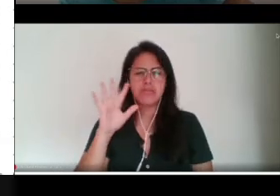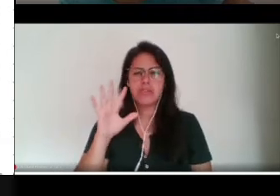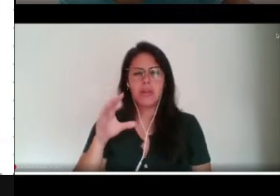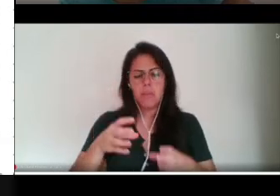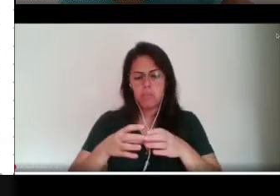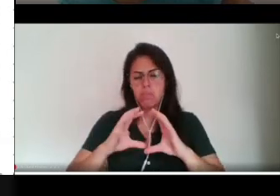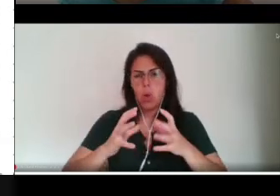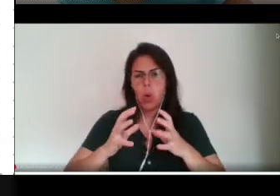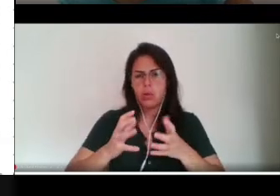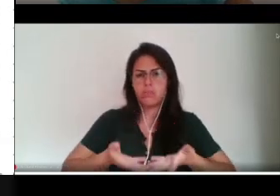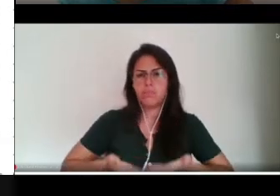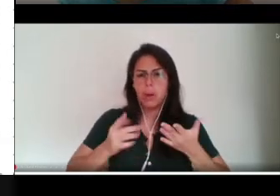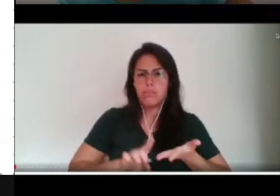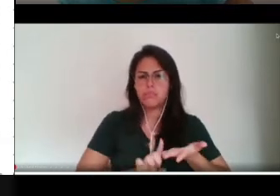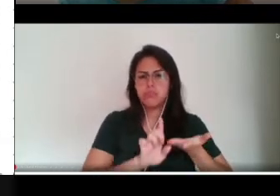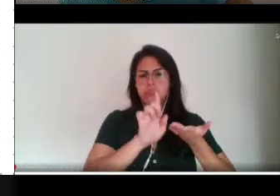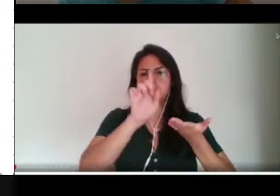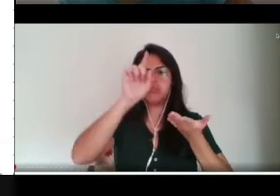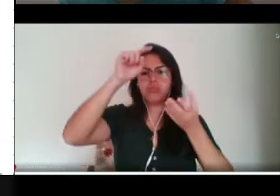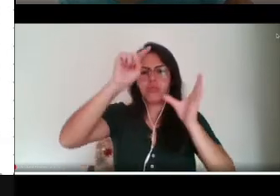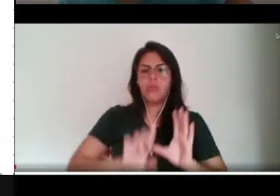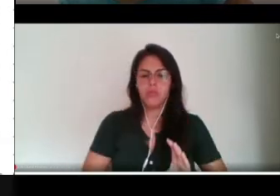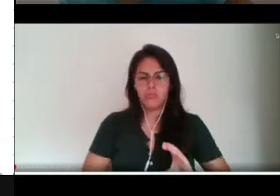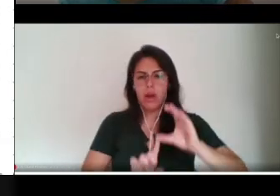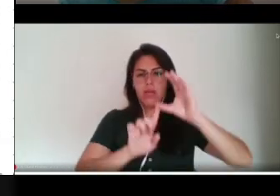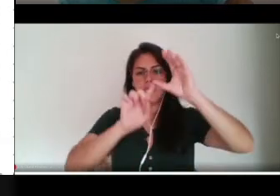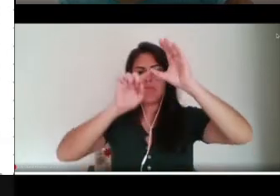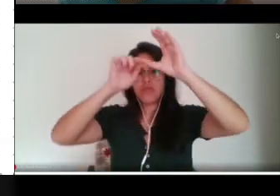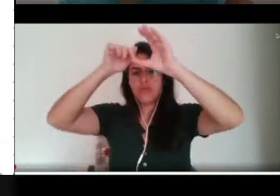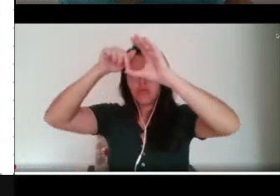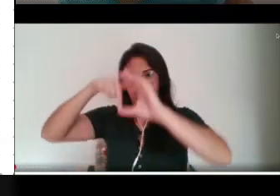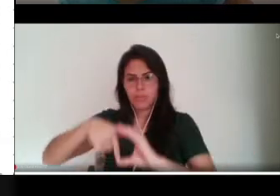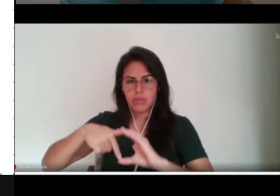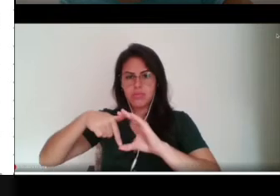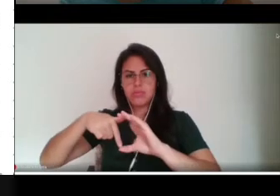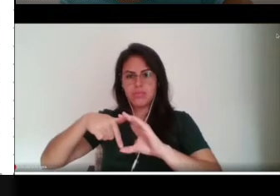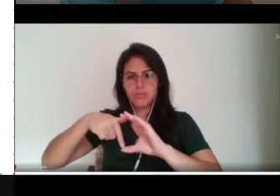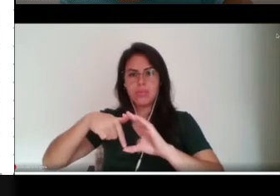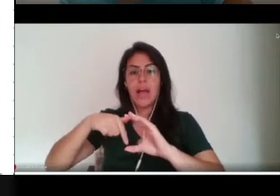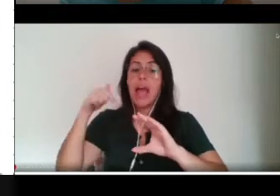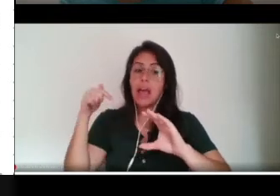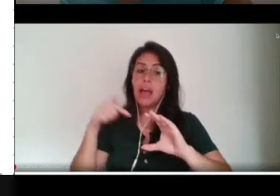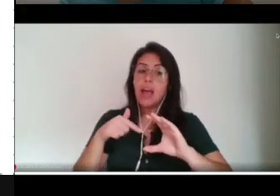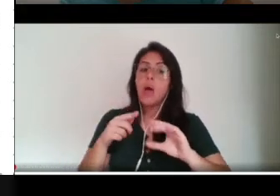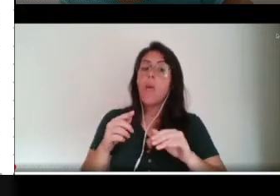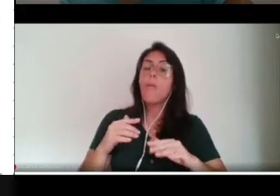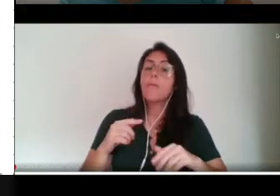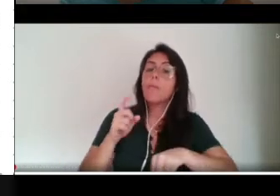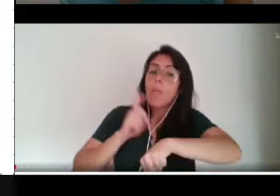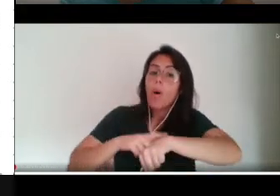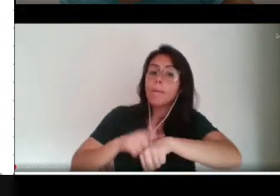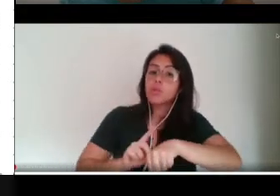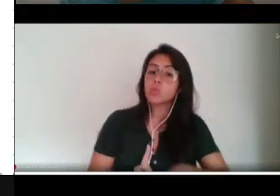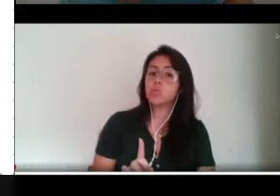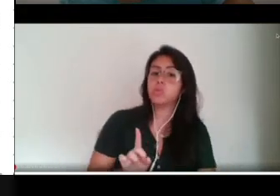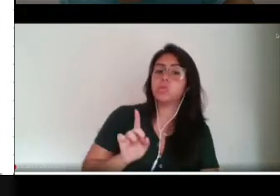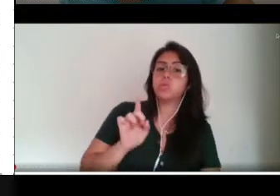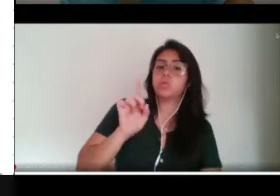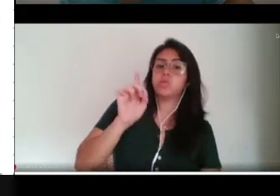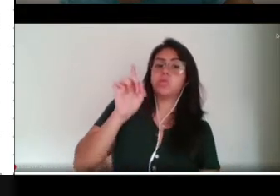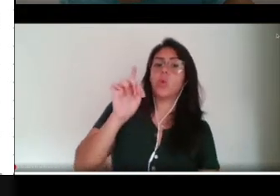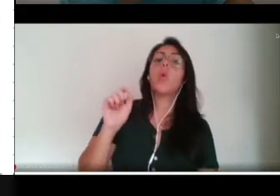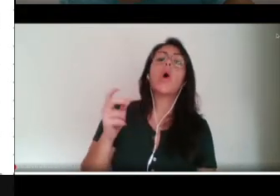né? Ao longo da subida, a aceleração é igual a menos g.